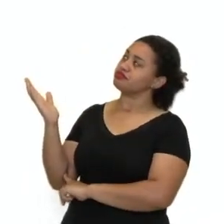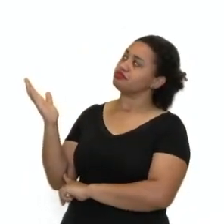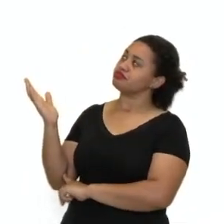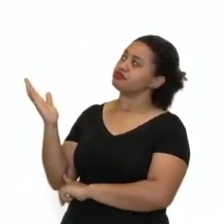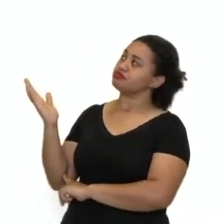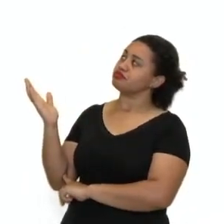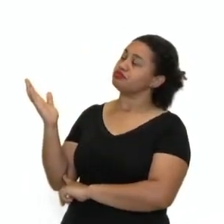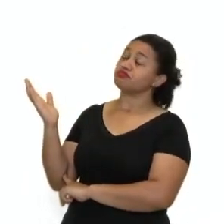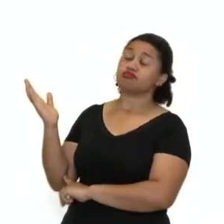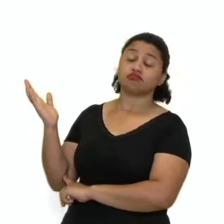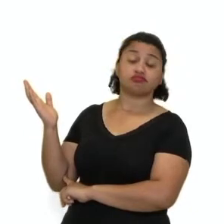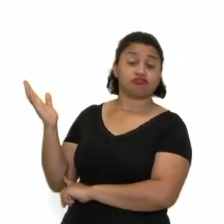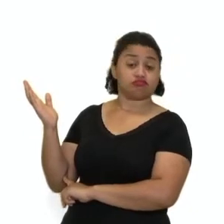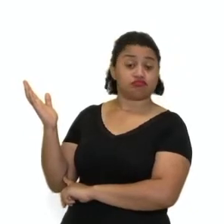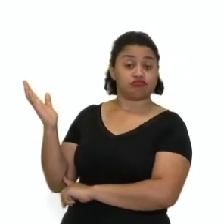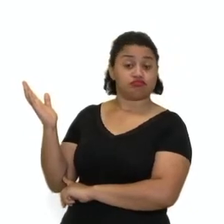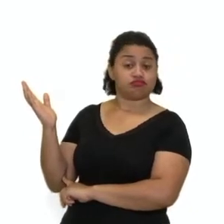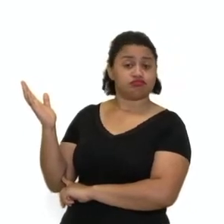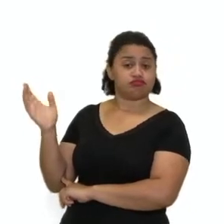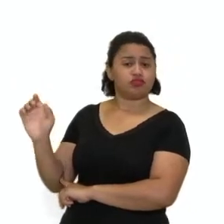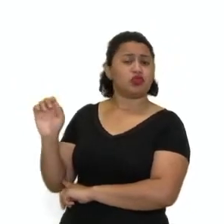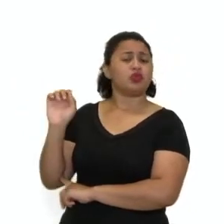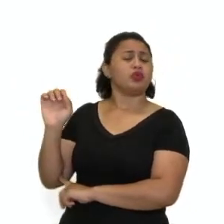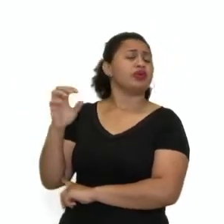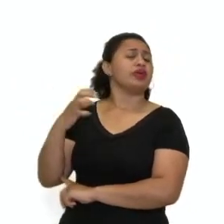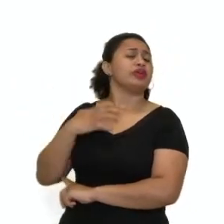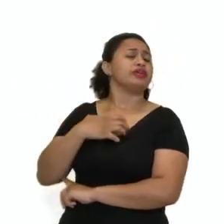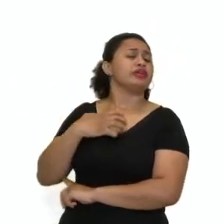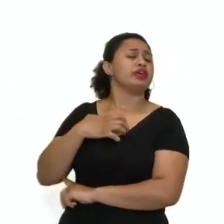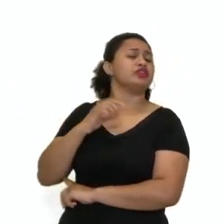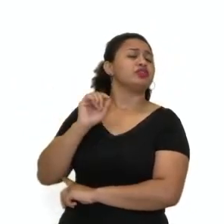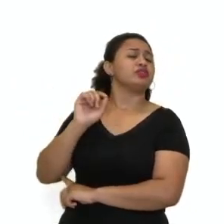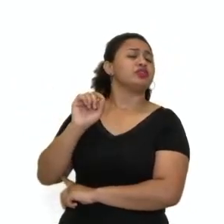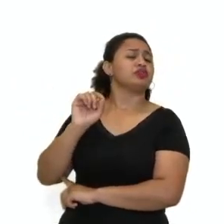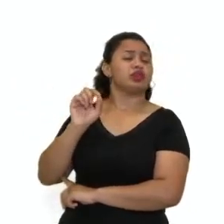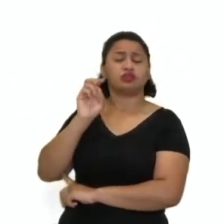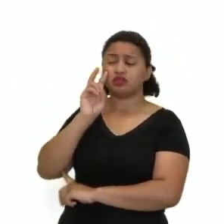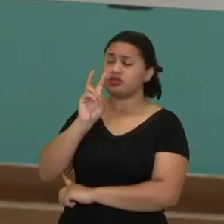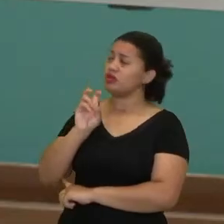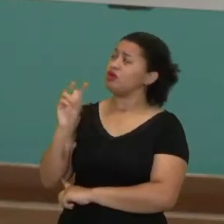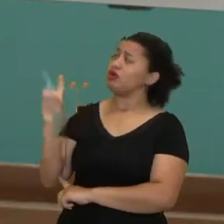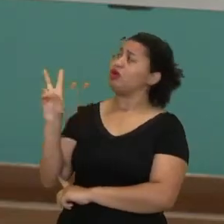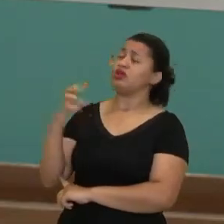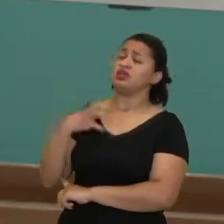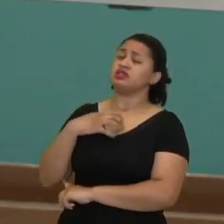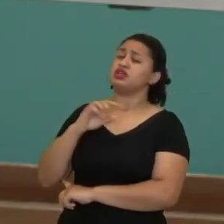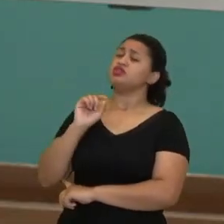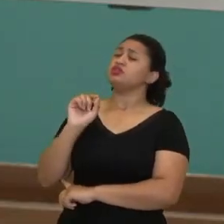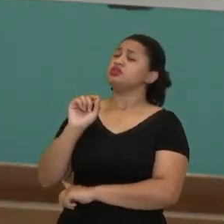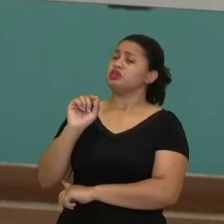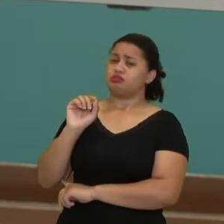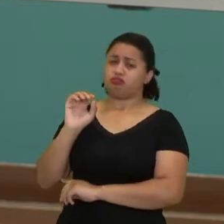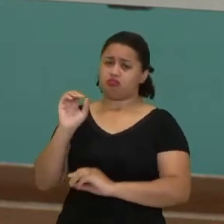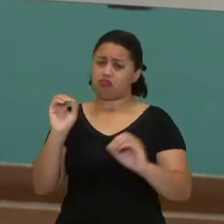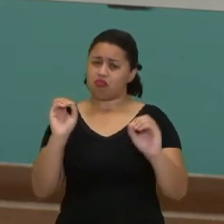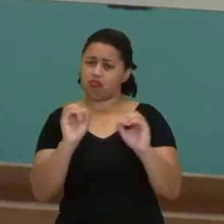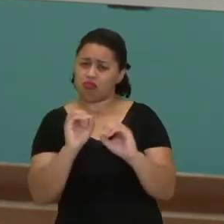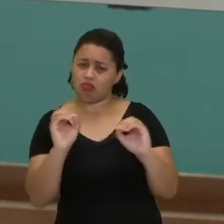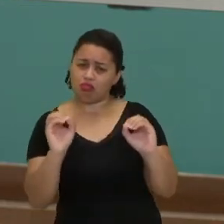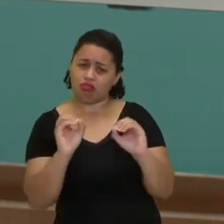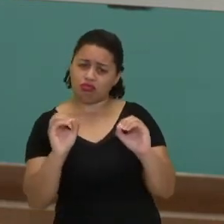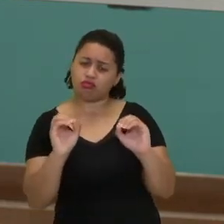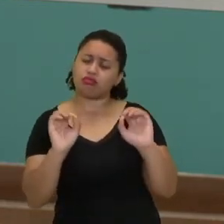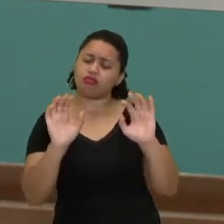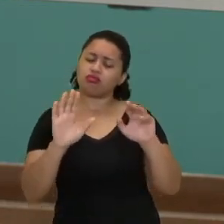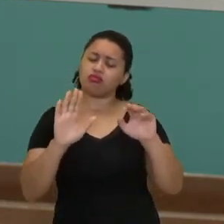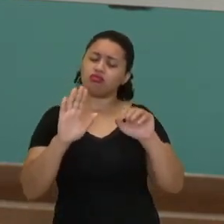Só olhando para ela. Que sensação que ela te passa a olhar? Não te passa nada? A gente vai conversar